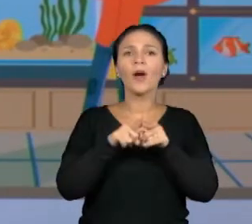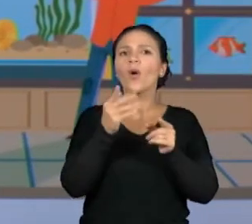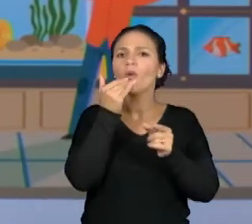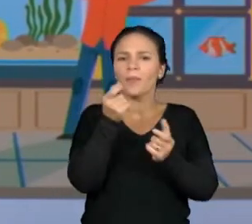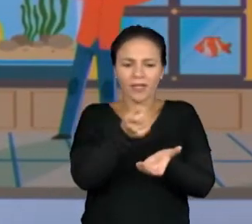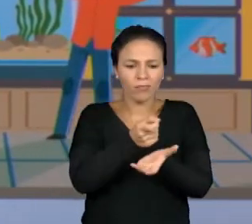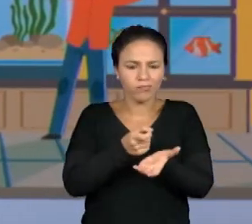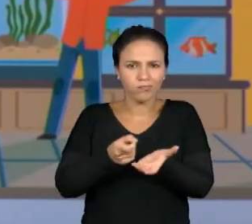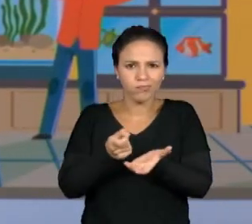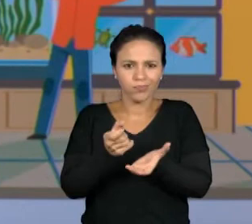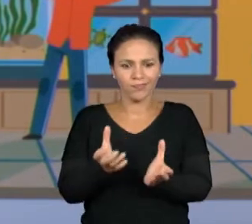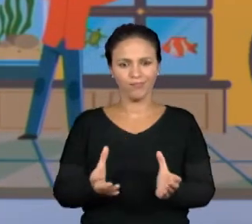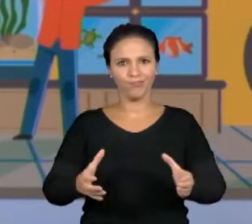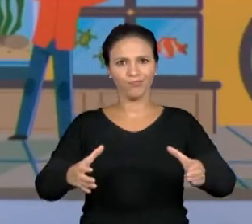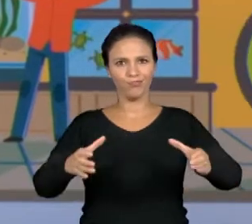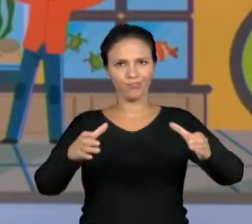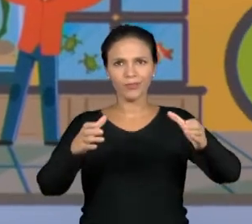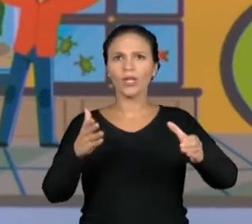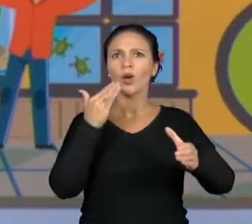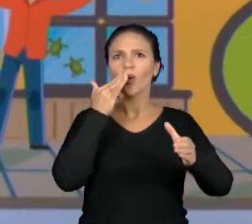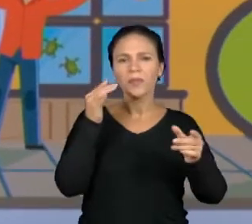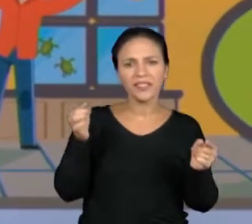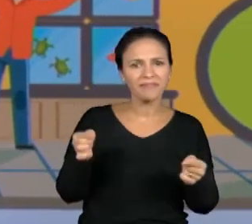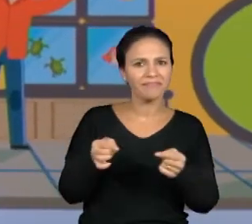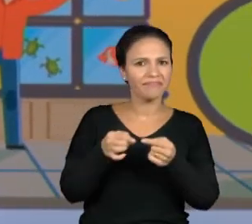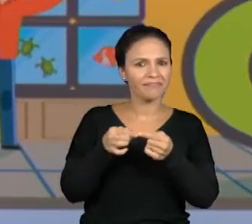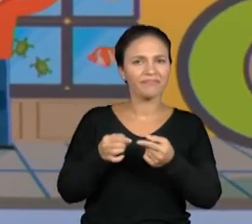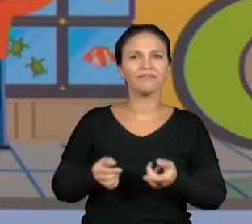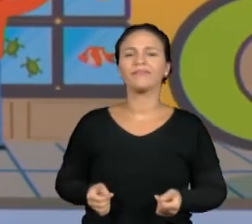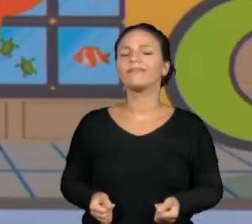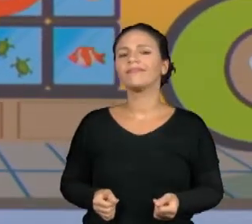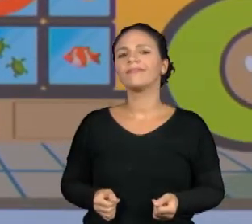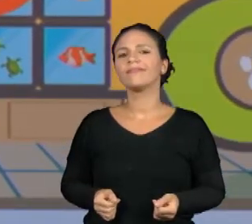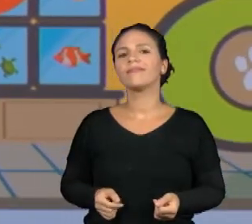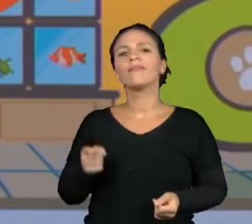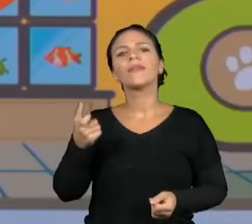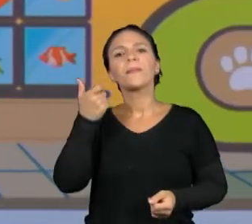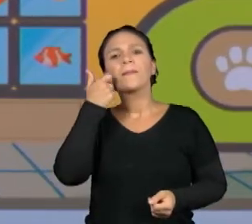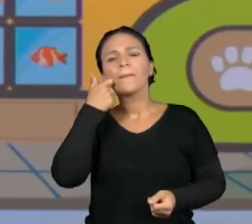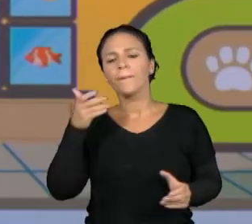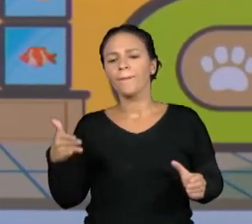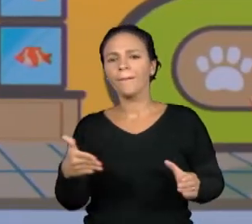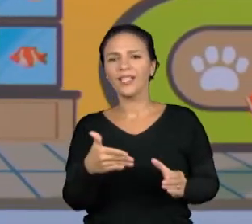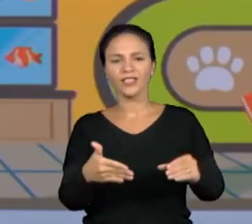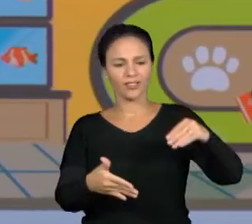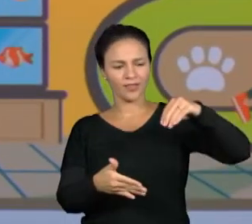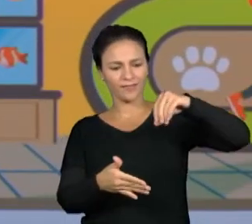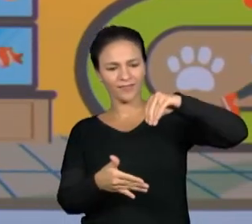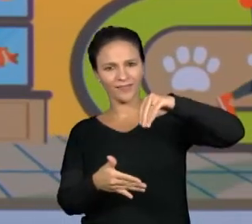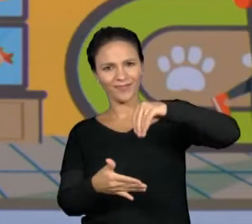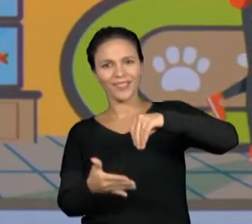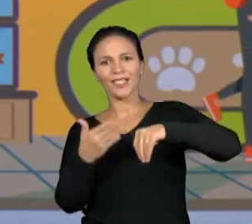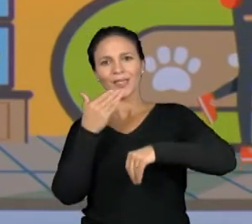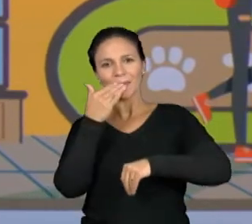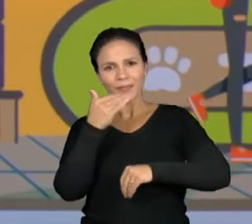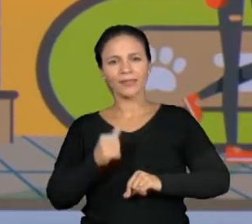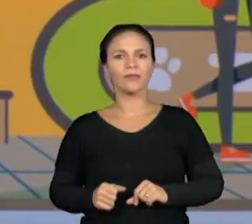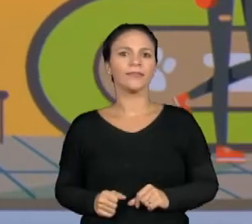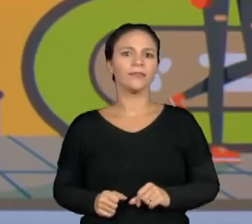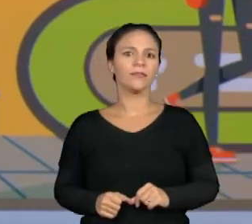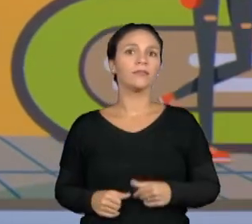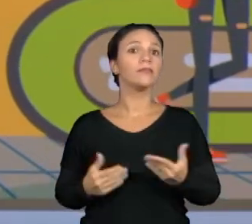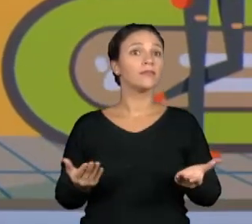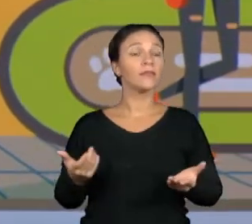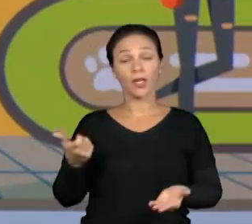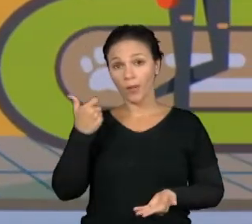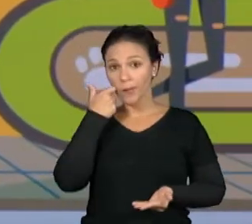ração, alimento para esses animais, alimento para peixes. Olha, peixes também a